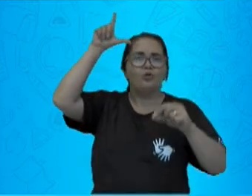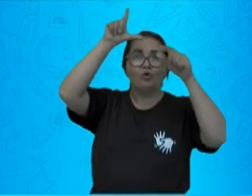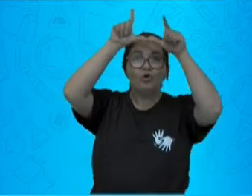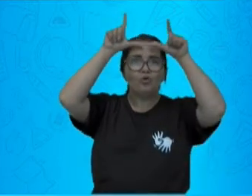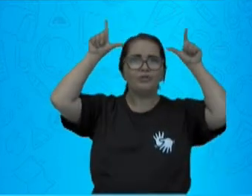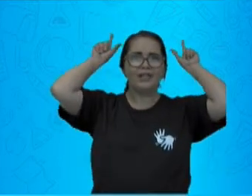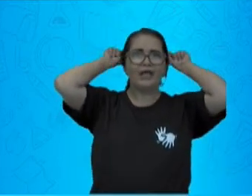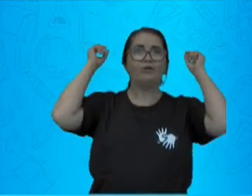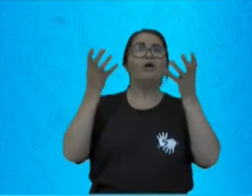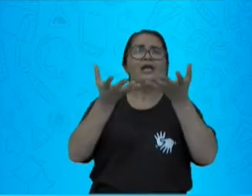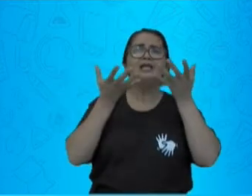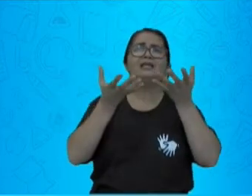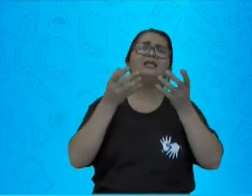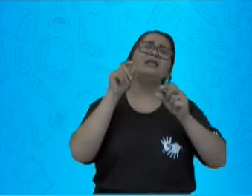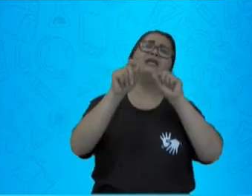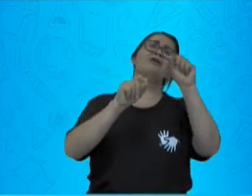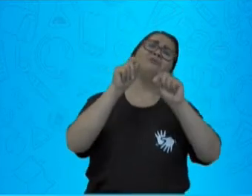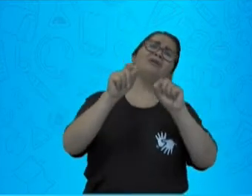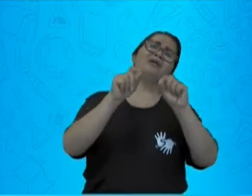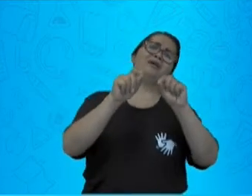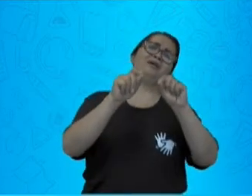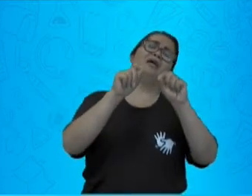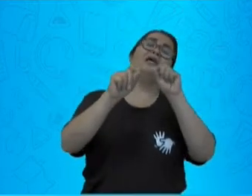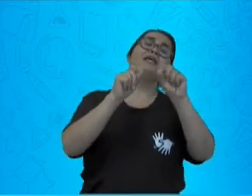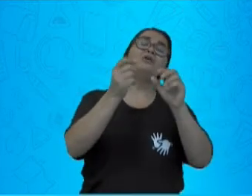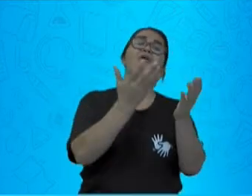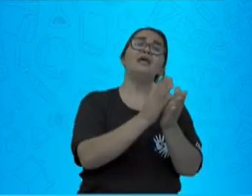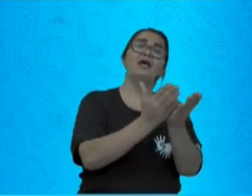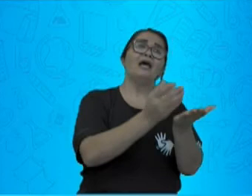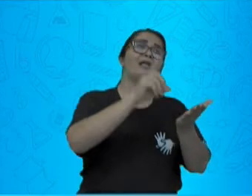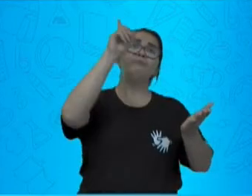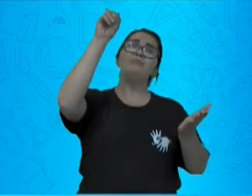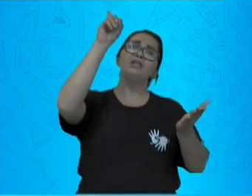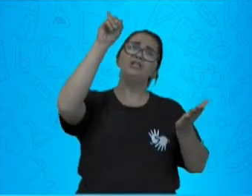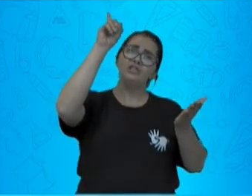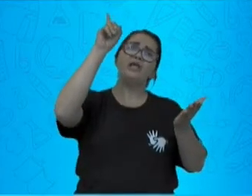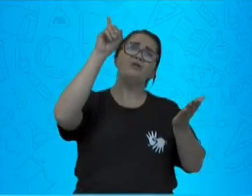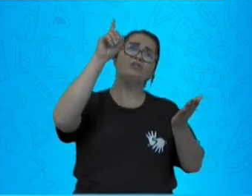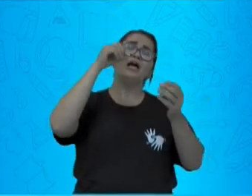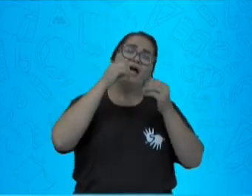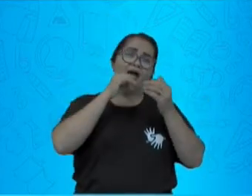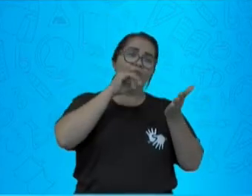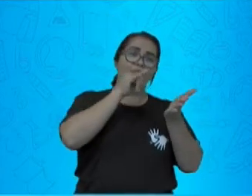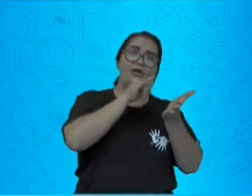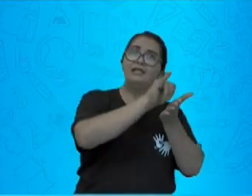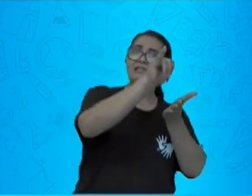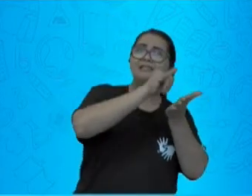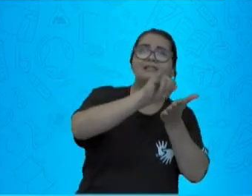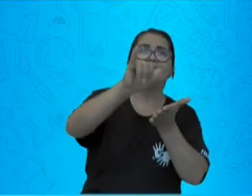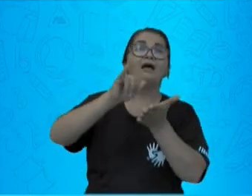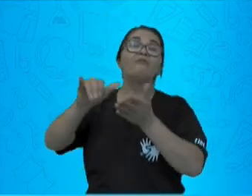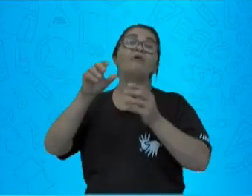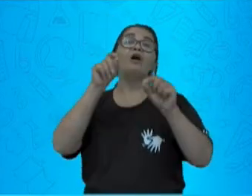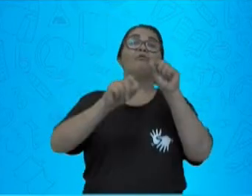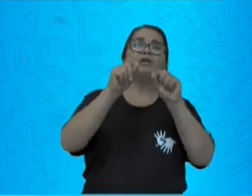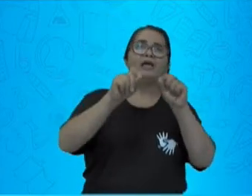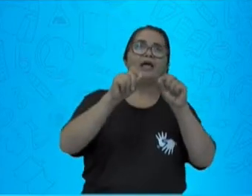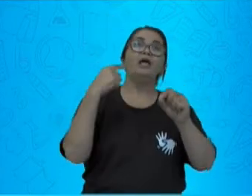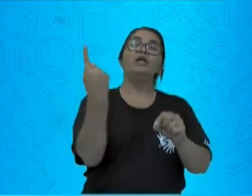pela fé, criou as 95 teses e foi apoiado pela nobreza alemã.